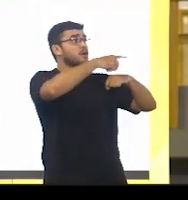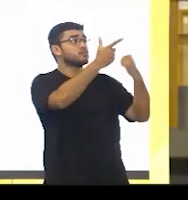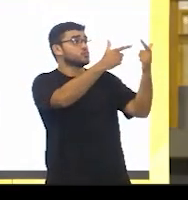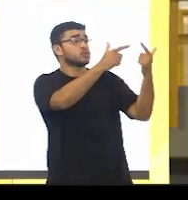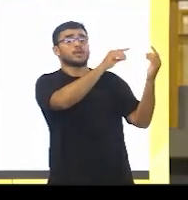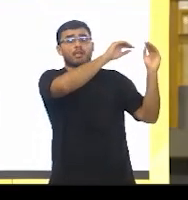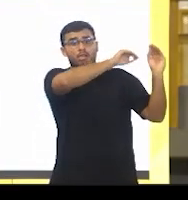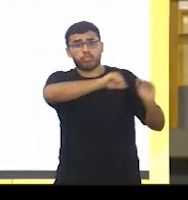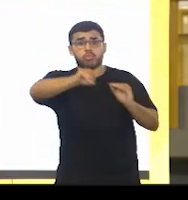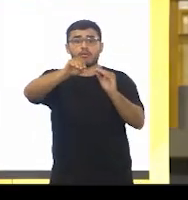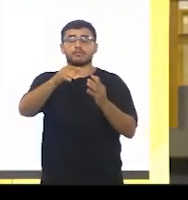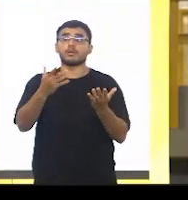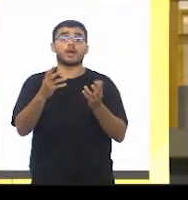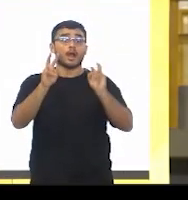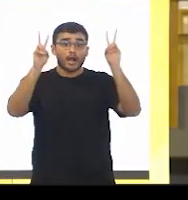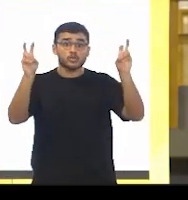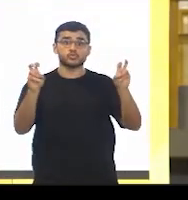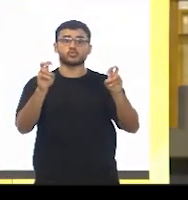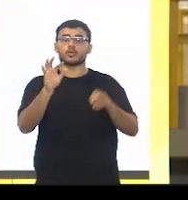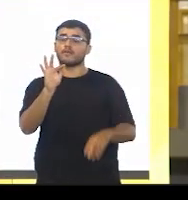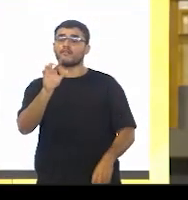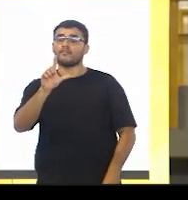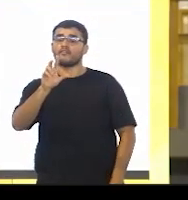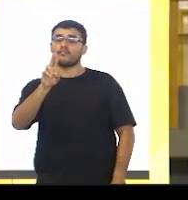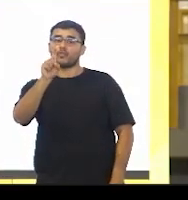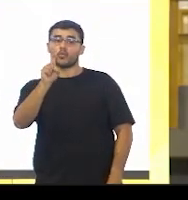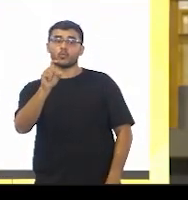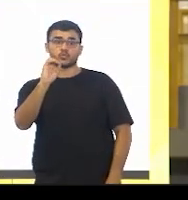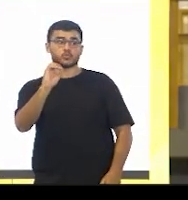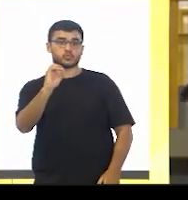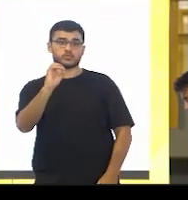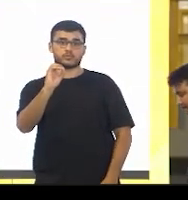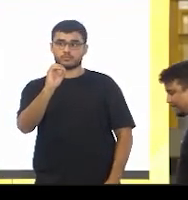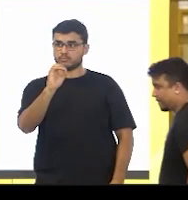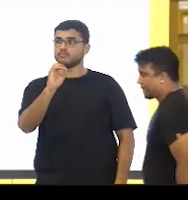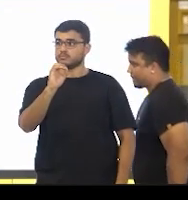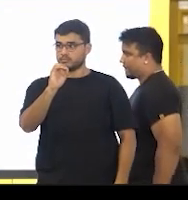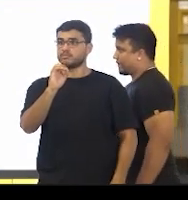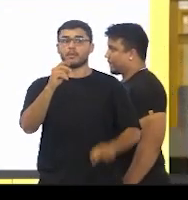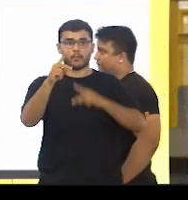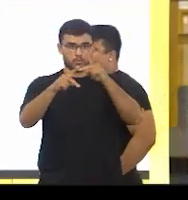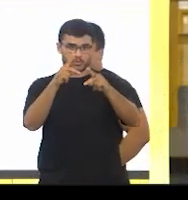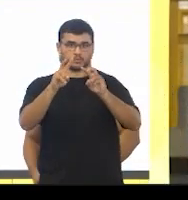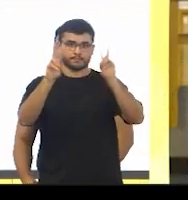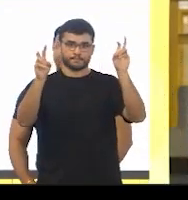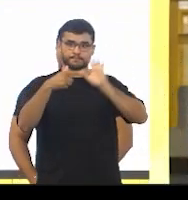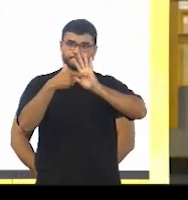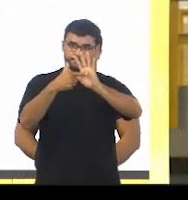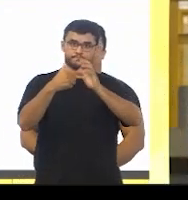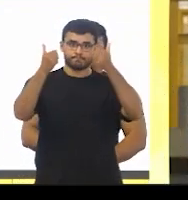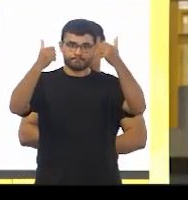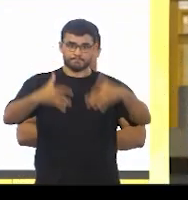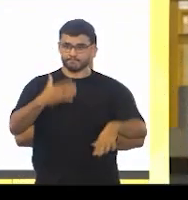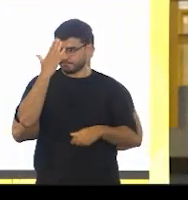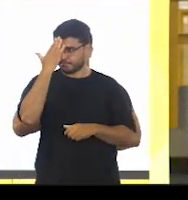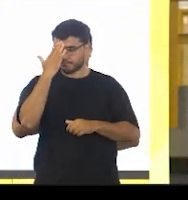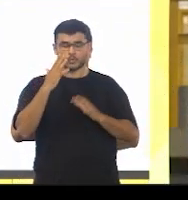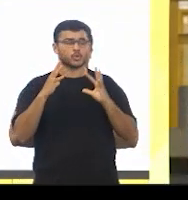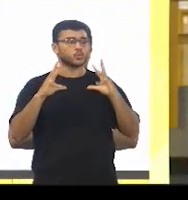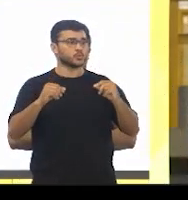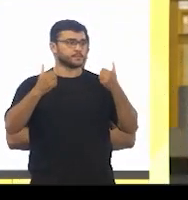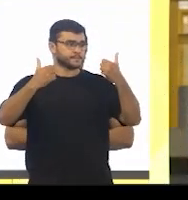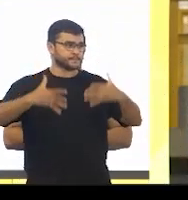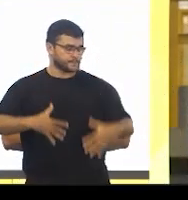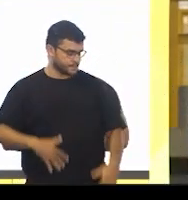fluxos populacionais e a ação do Estado. Se eu estou falando de inflação, de como movimentar a economia,